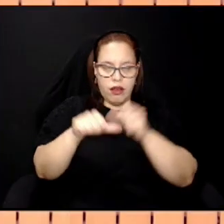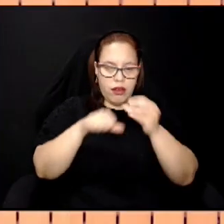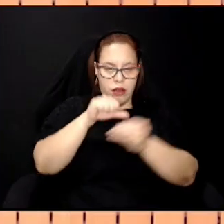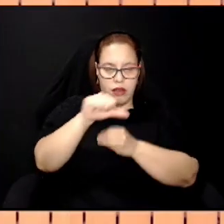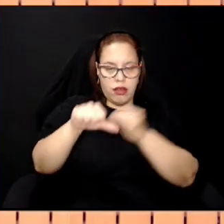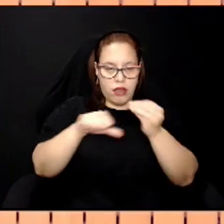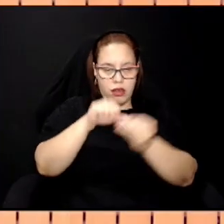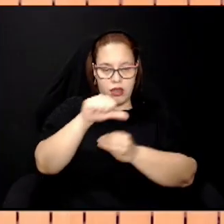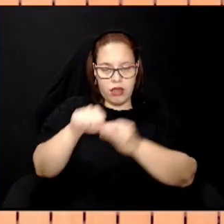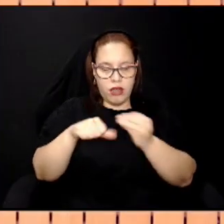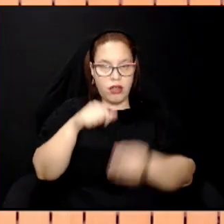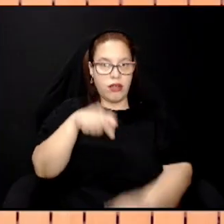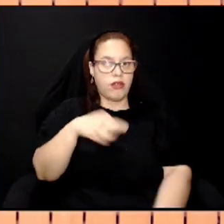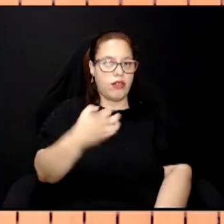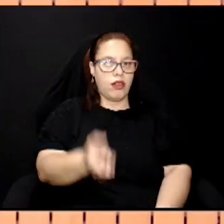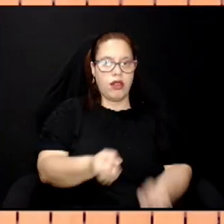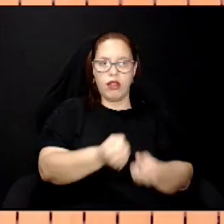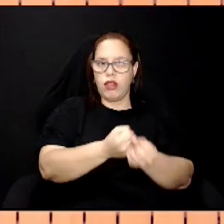emoção!